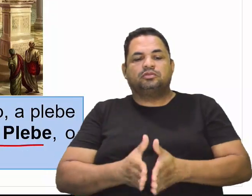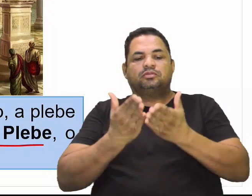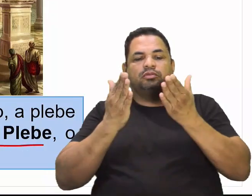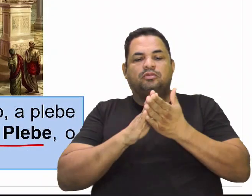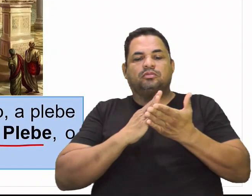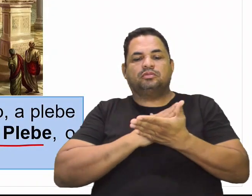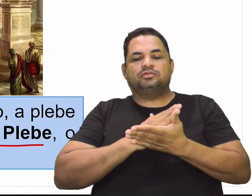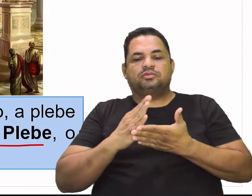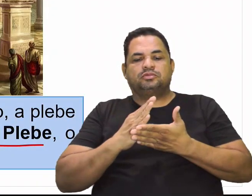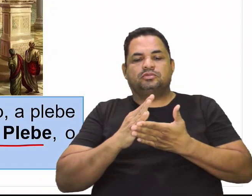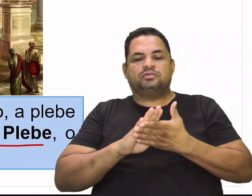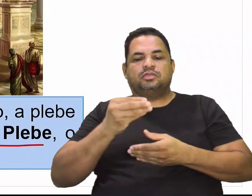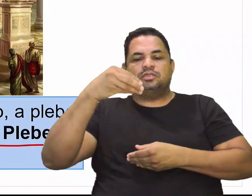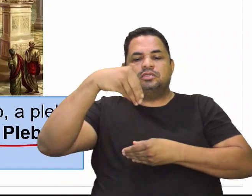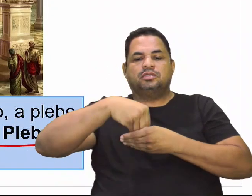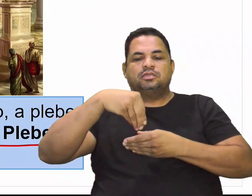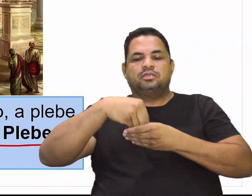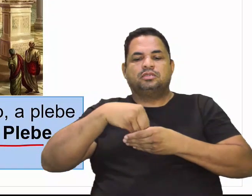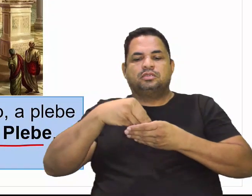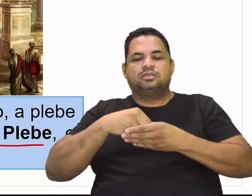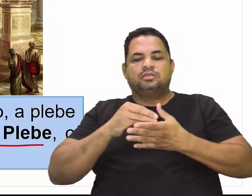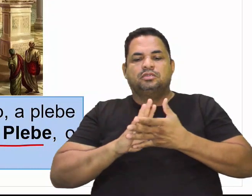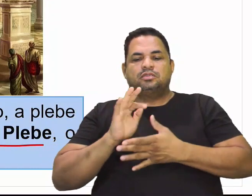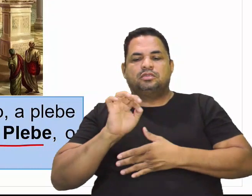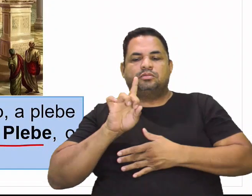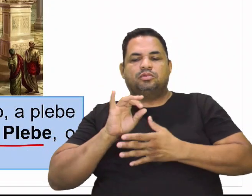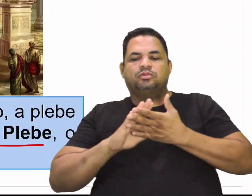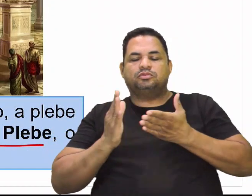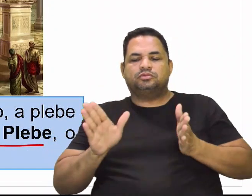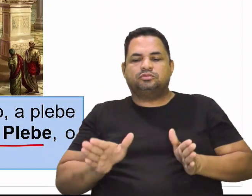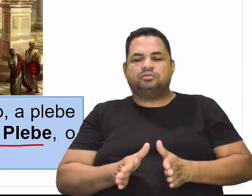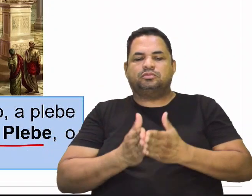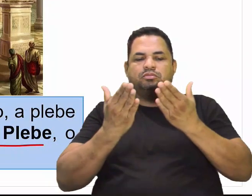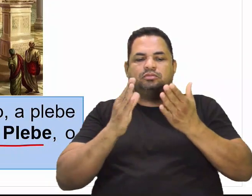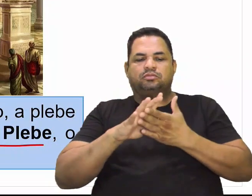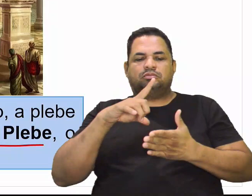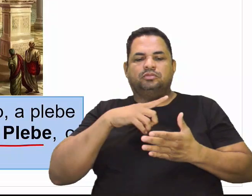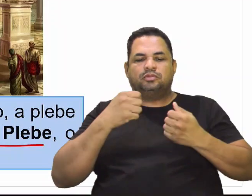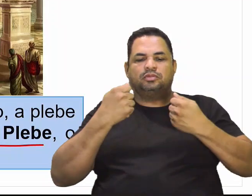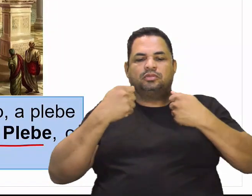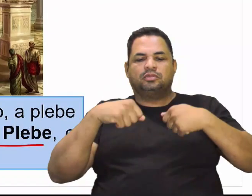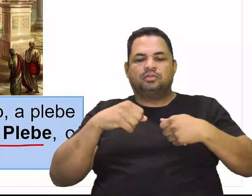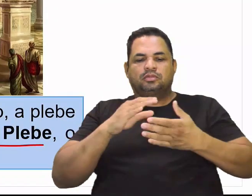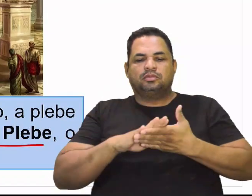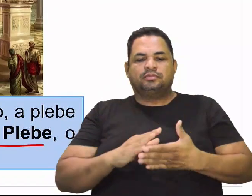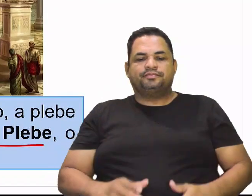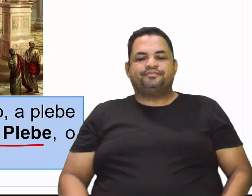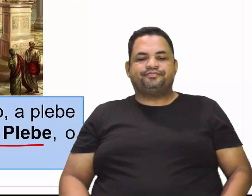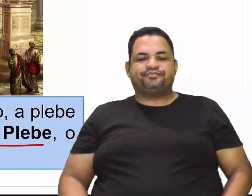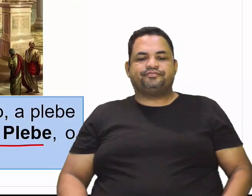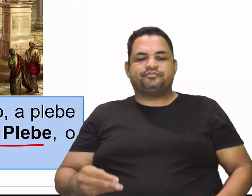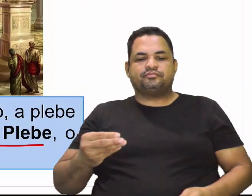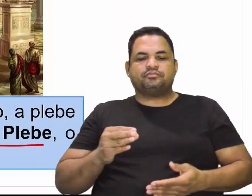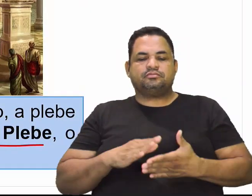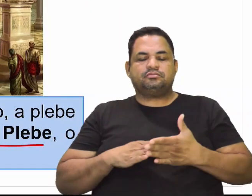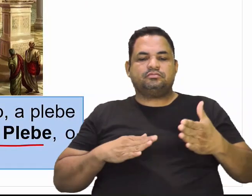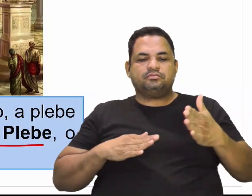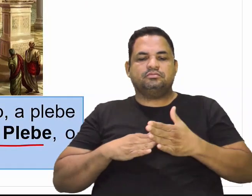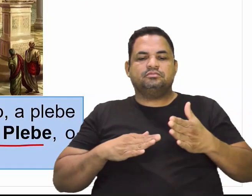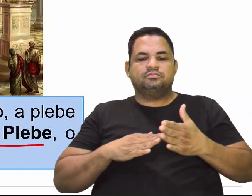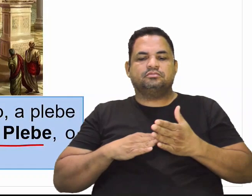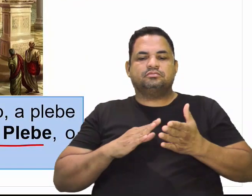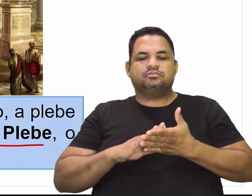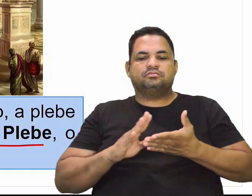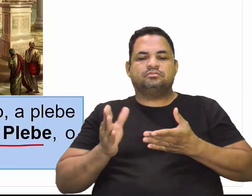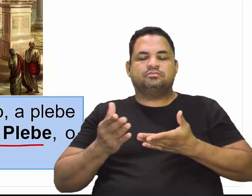o tribuno de plebe, o qual tinha o poder de veto